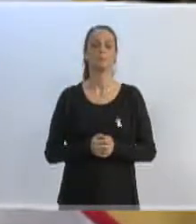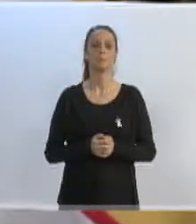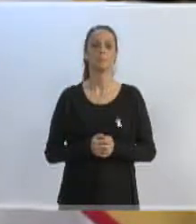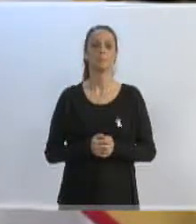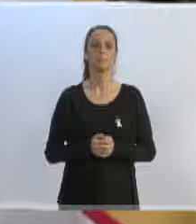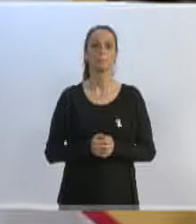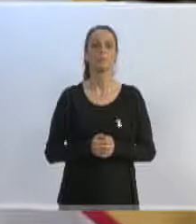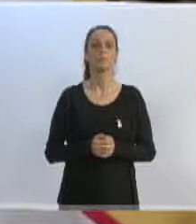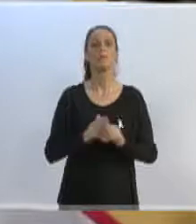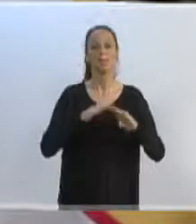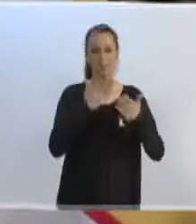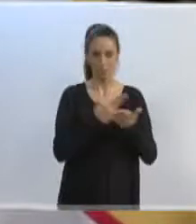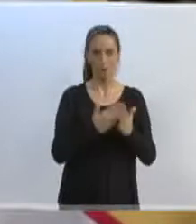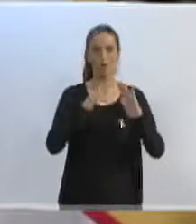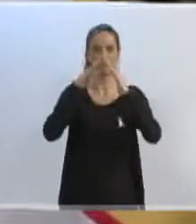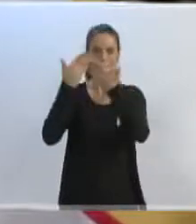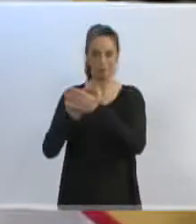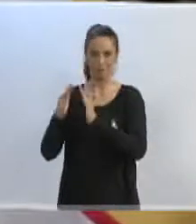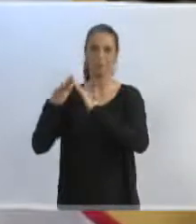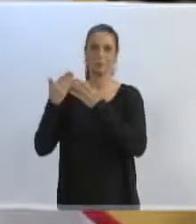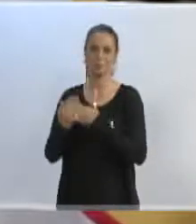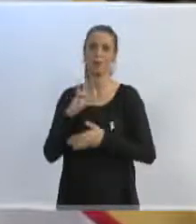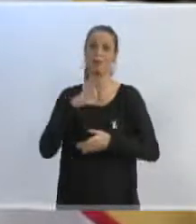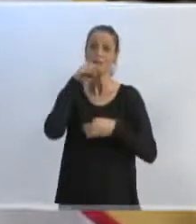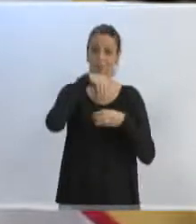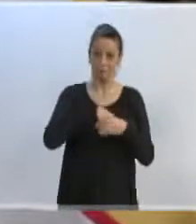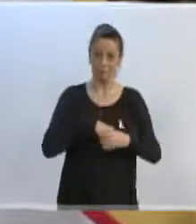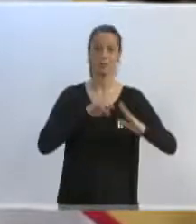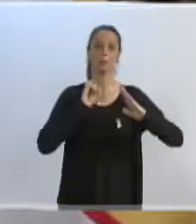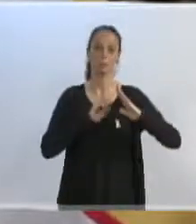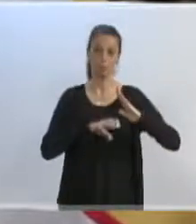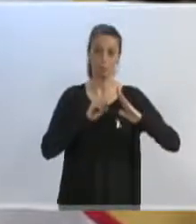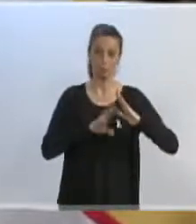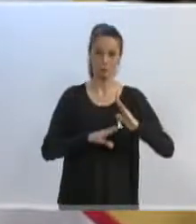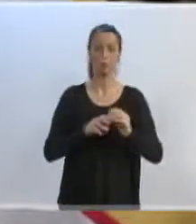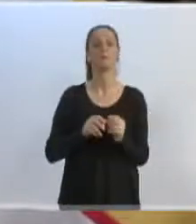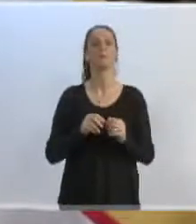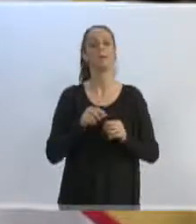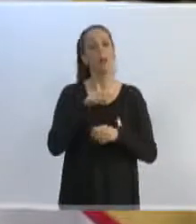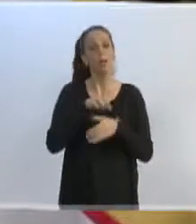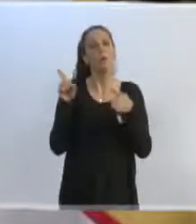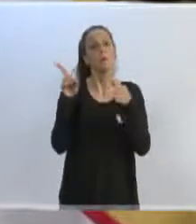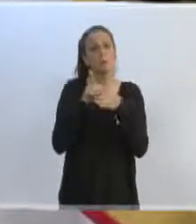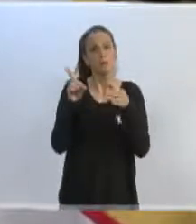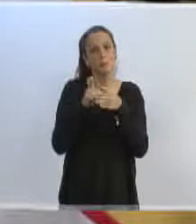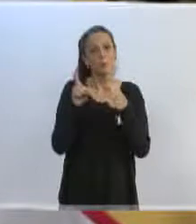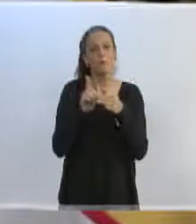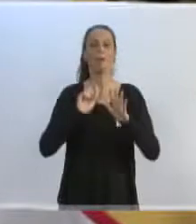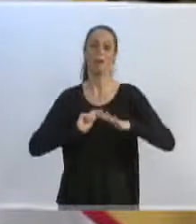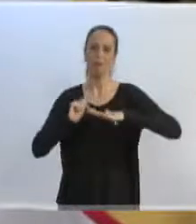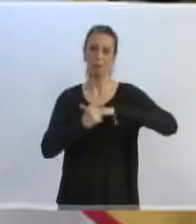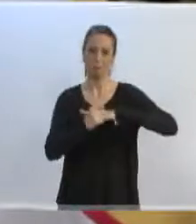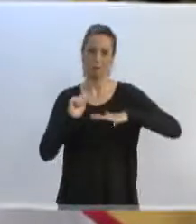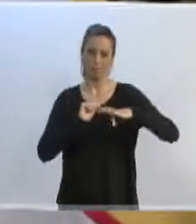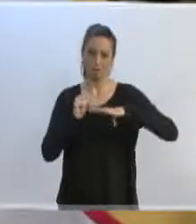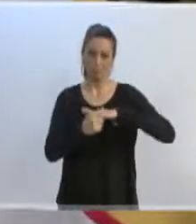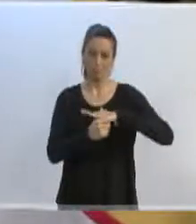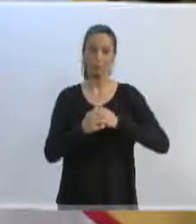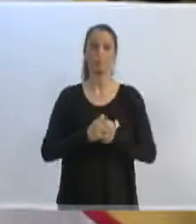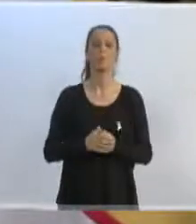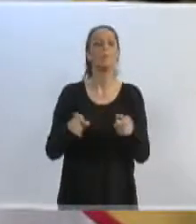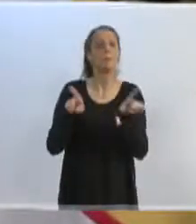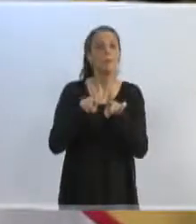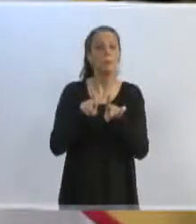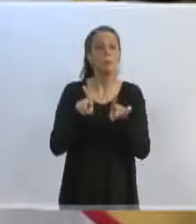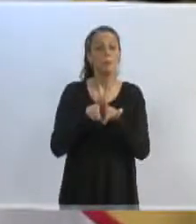nas nossas unidades escolares da rede municipal, que realizam atendimento educacional especializado. Temos